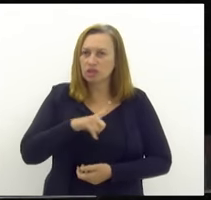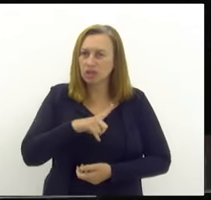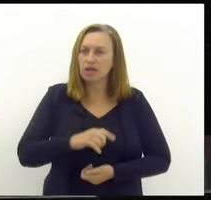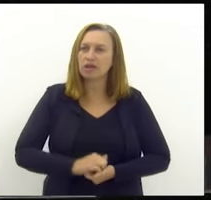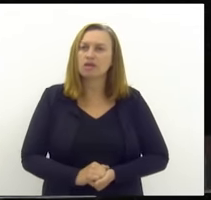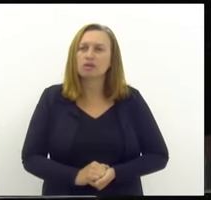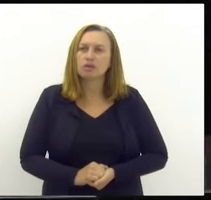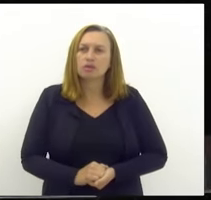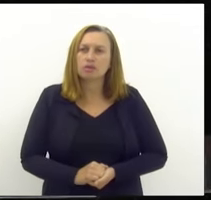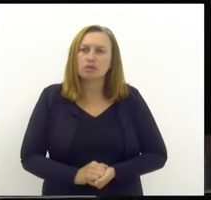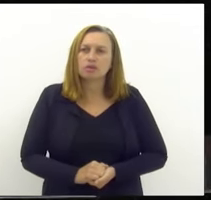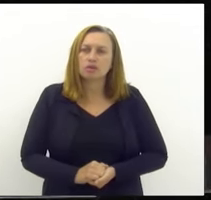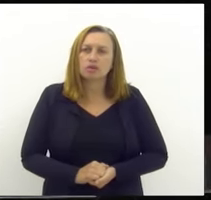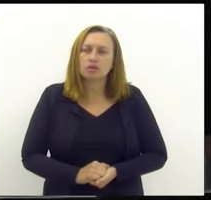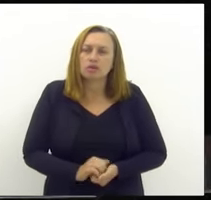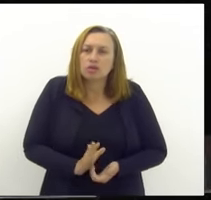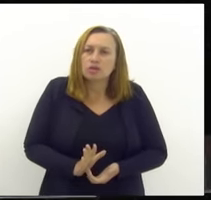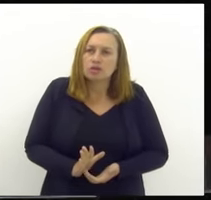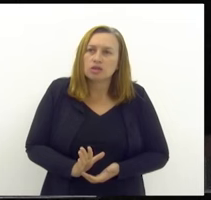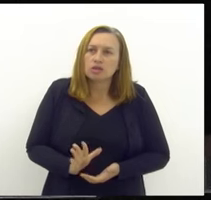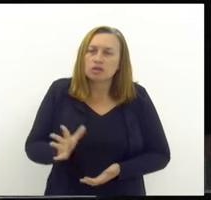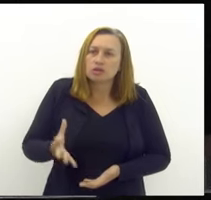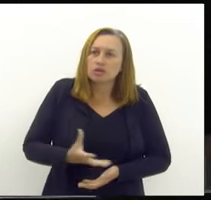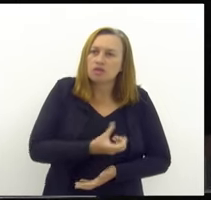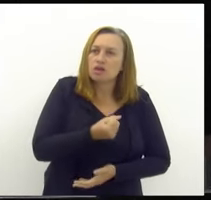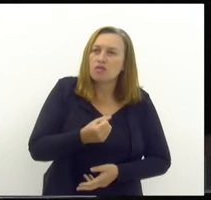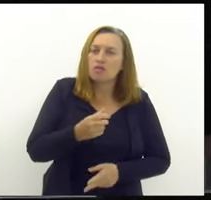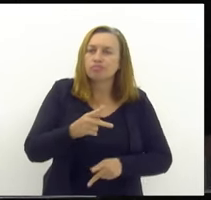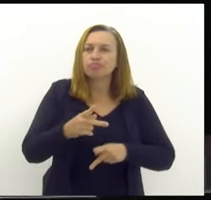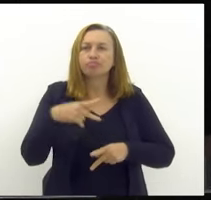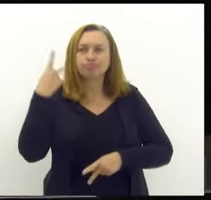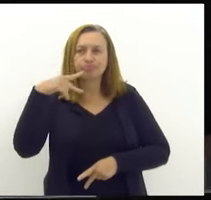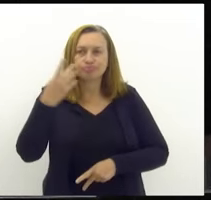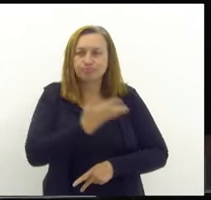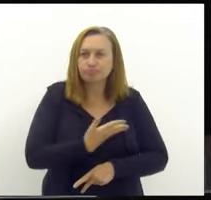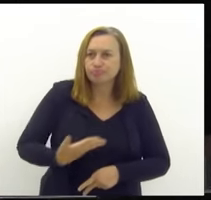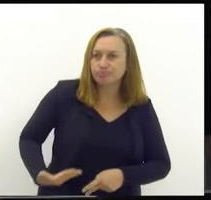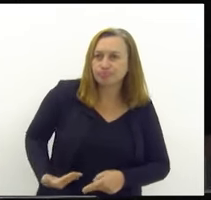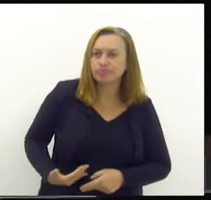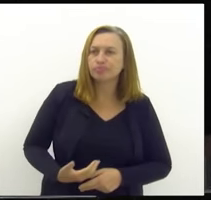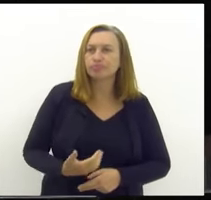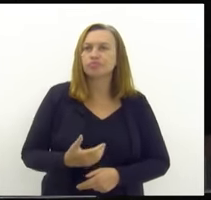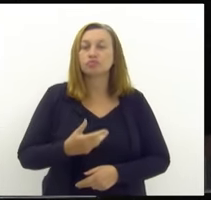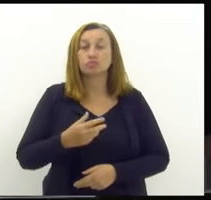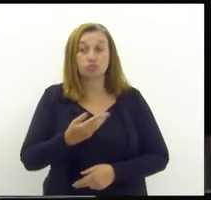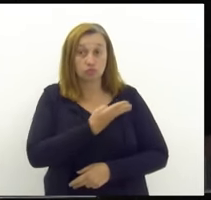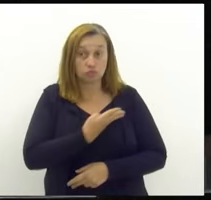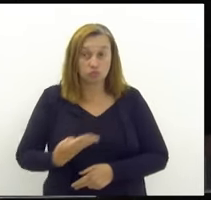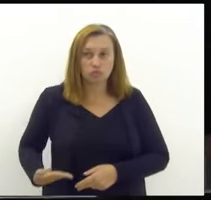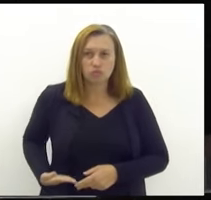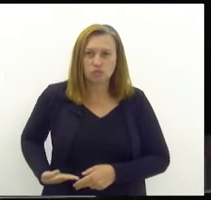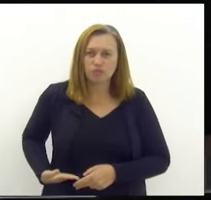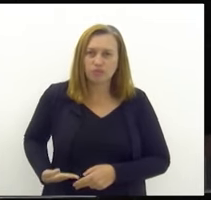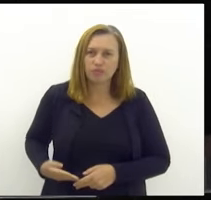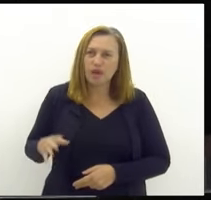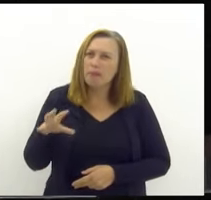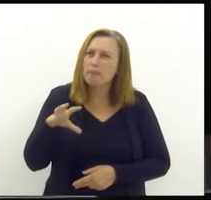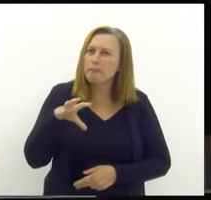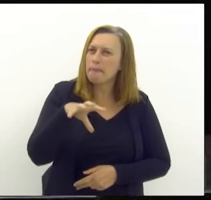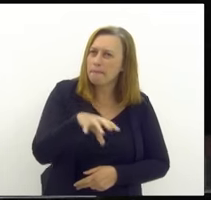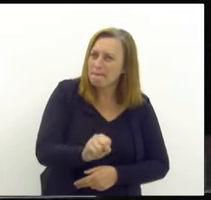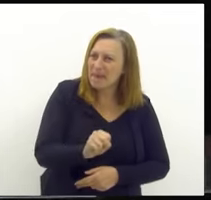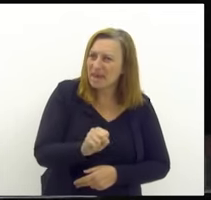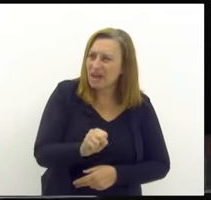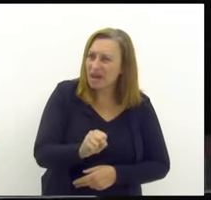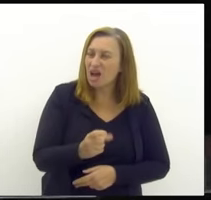perspectiva de poder resgatar políticas públicas e o que quer o governador meter a mão nos